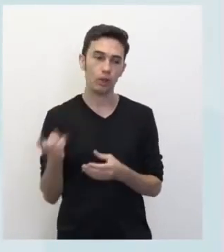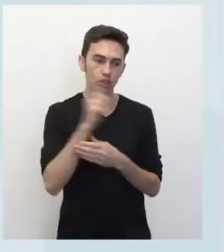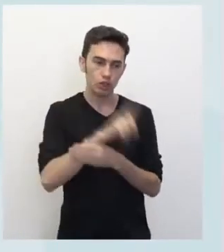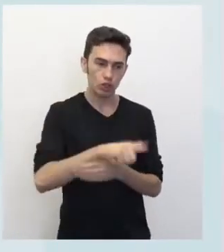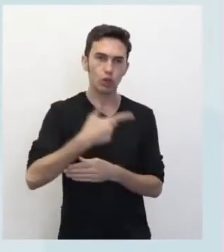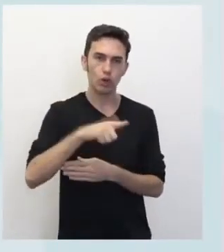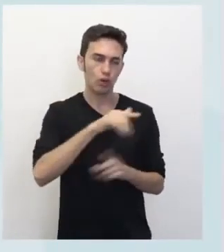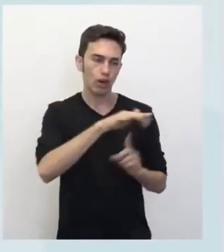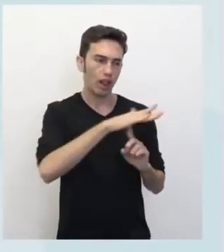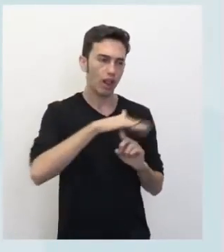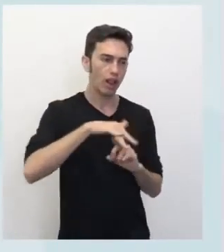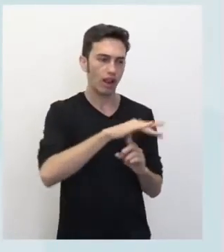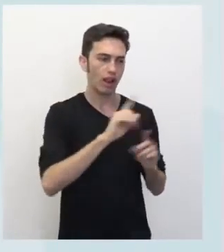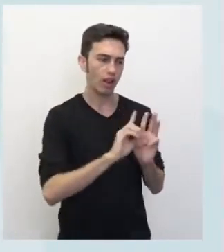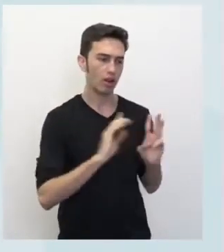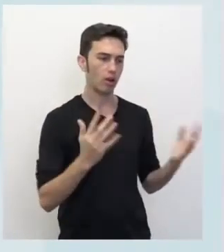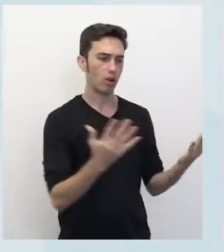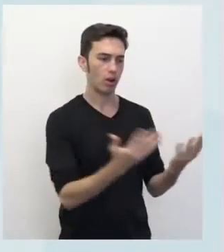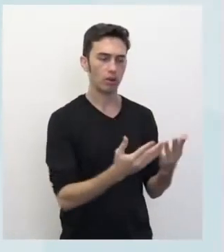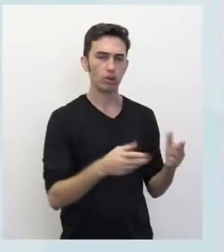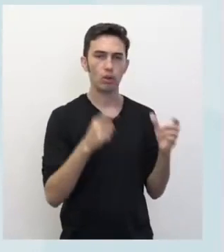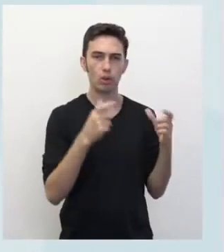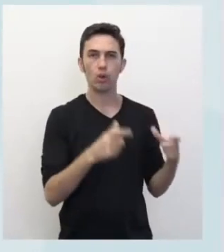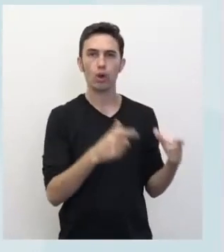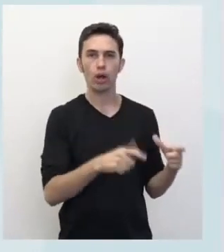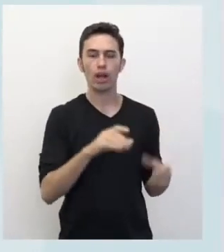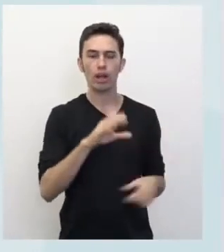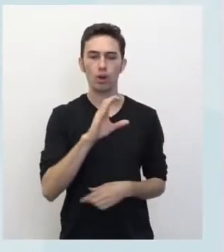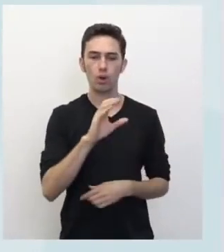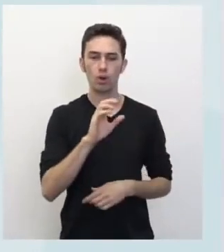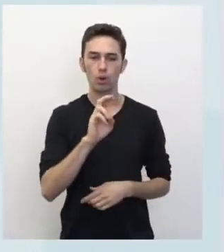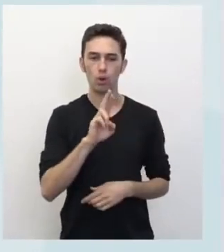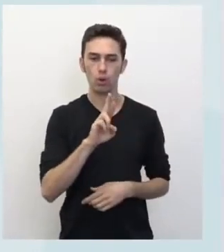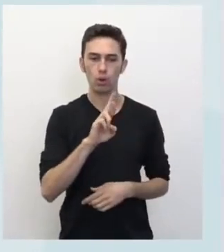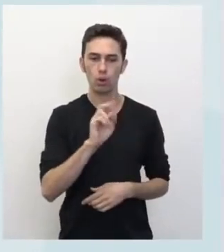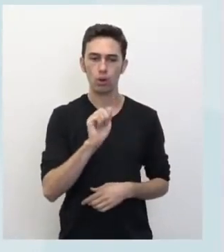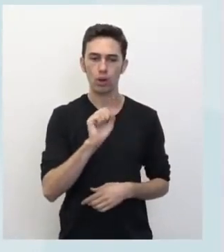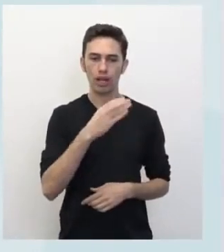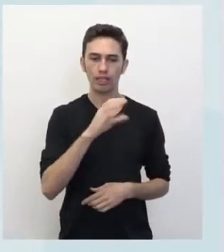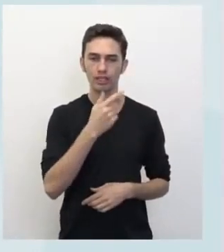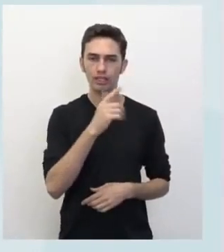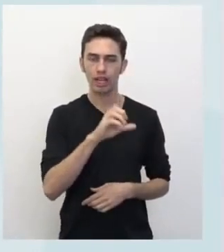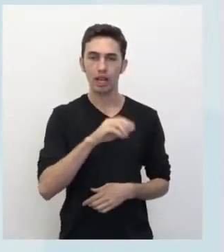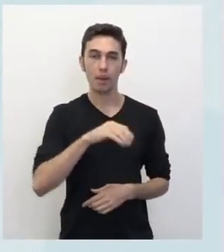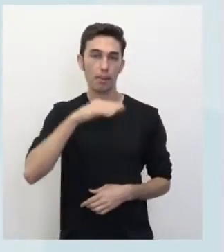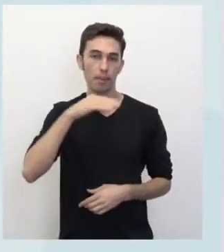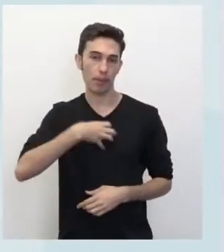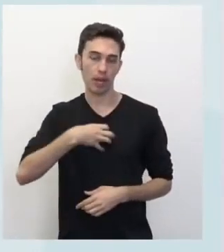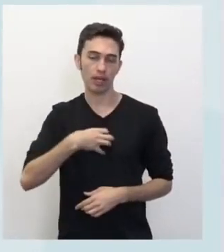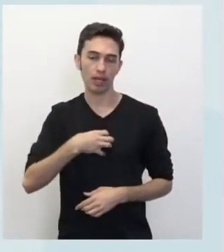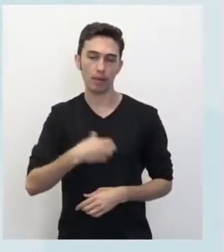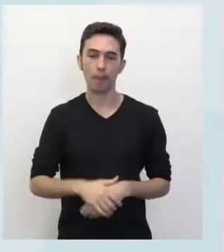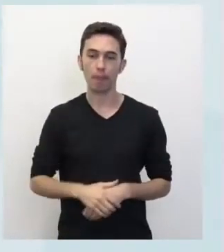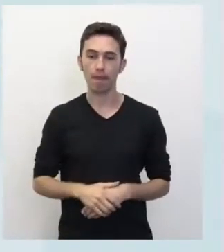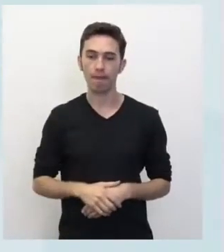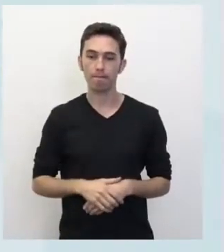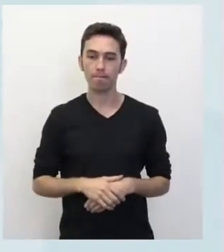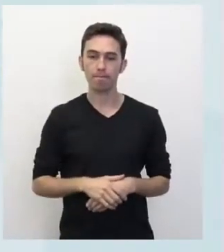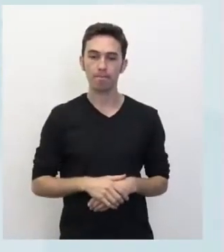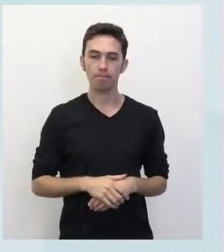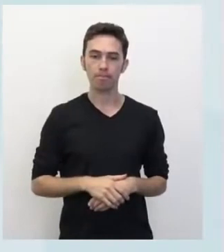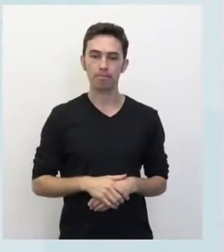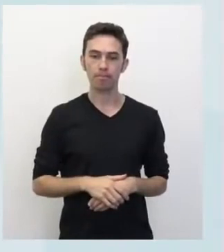natural, localizado em Curaçá, BA. Reintrodução. Em uma ação de